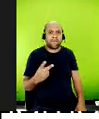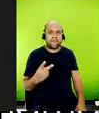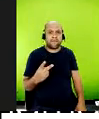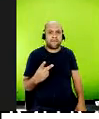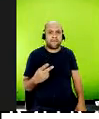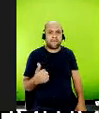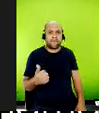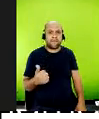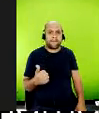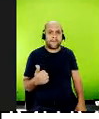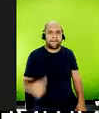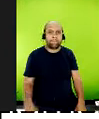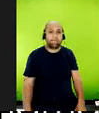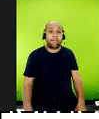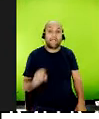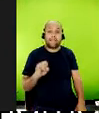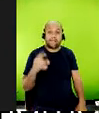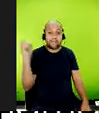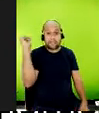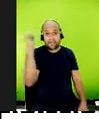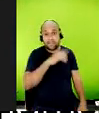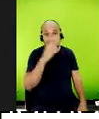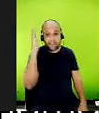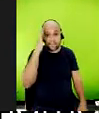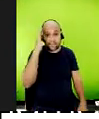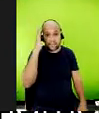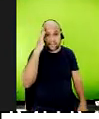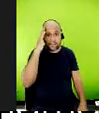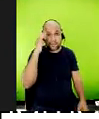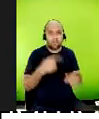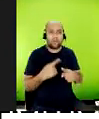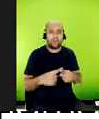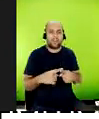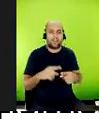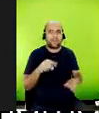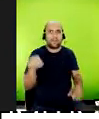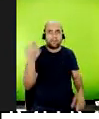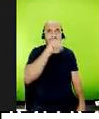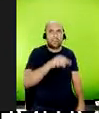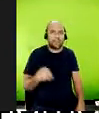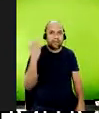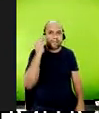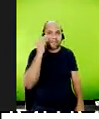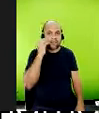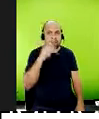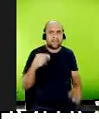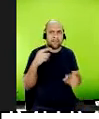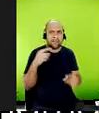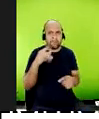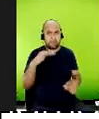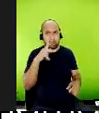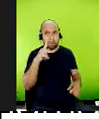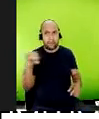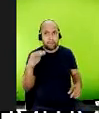1 se você ficou com uma dificuldade de entender porque você ficou rodando tentando entender se o pai morreu